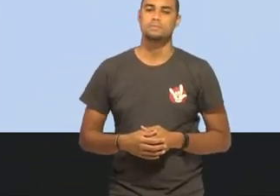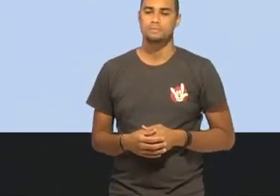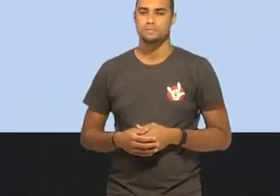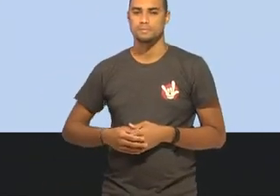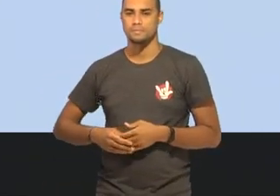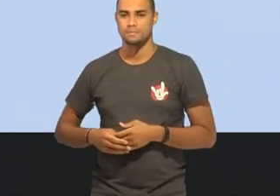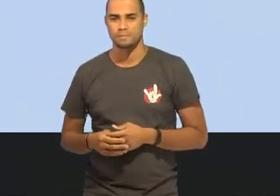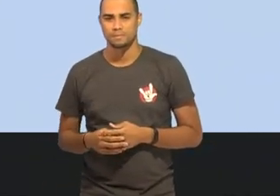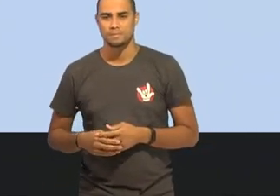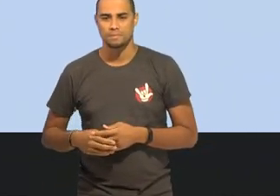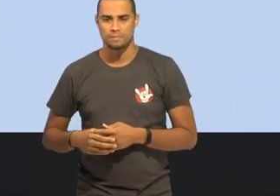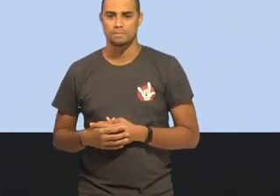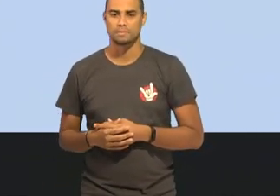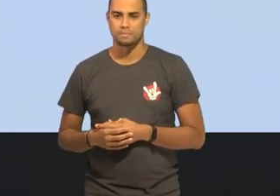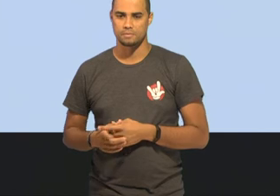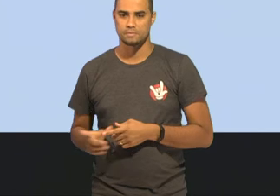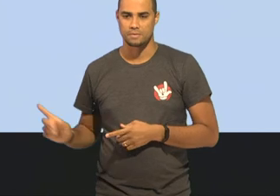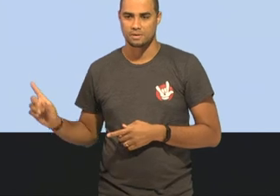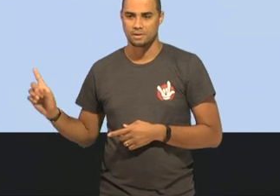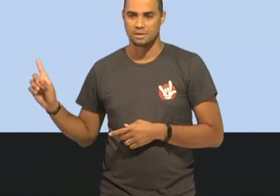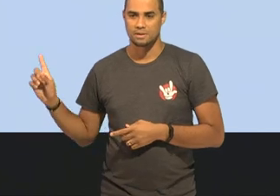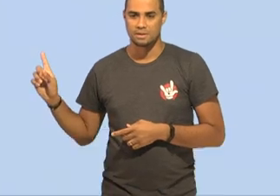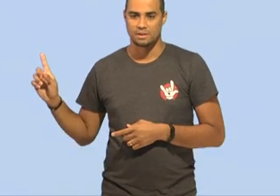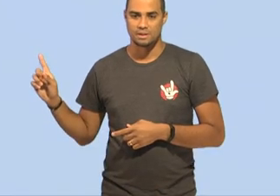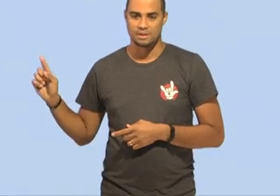O aplicativo tá fazendo...